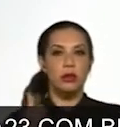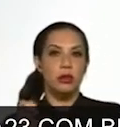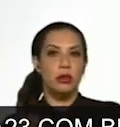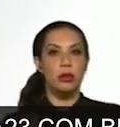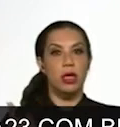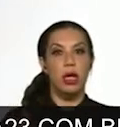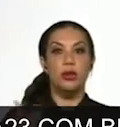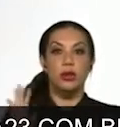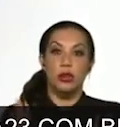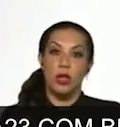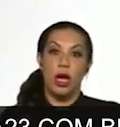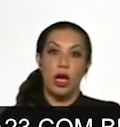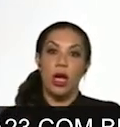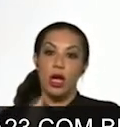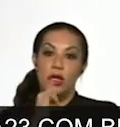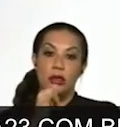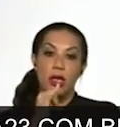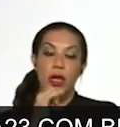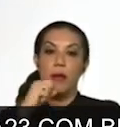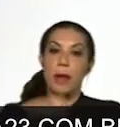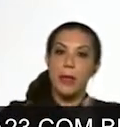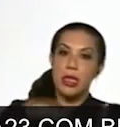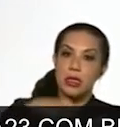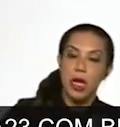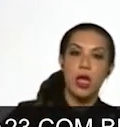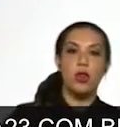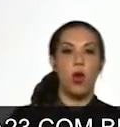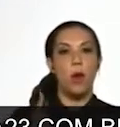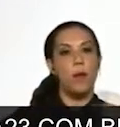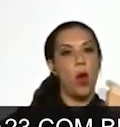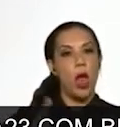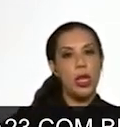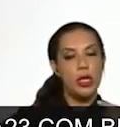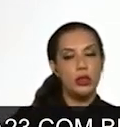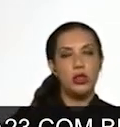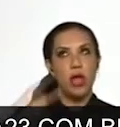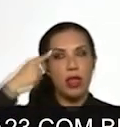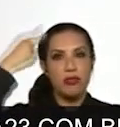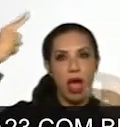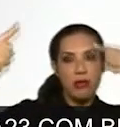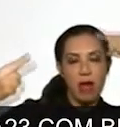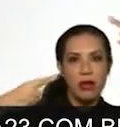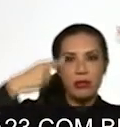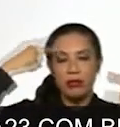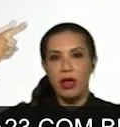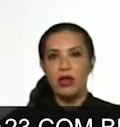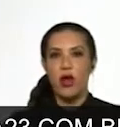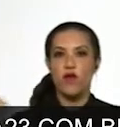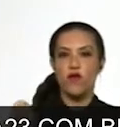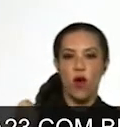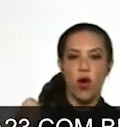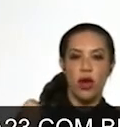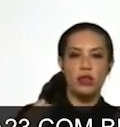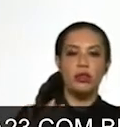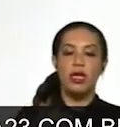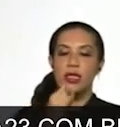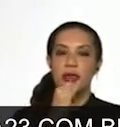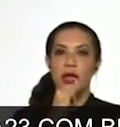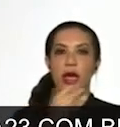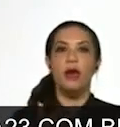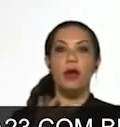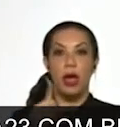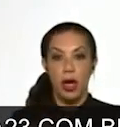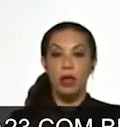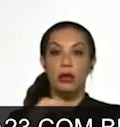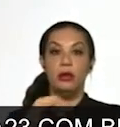anos, já militando em política, já tendo ideias claras ou fortes, que isso é um fator